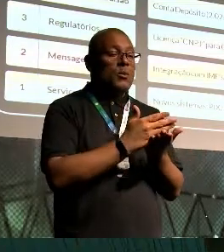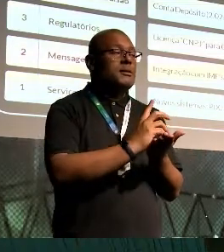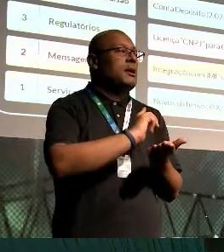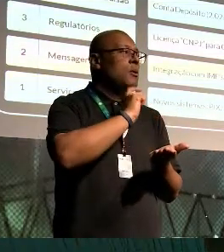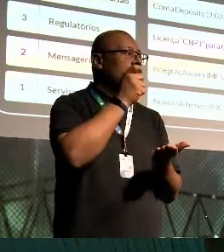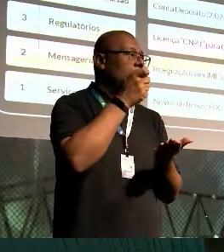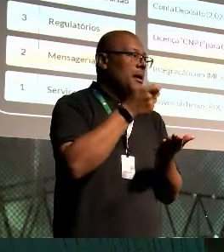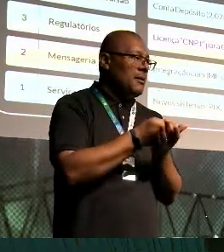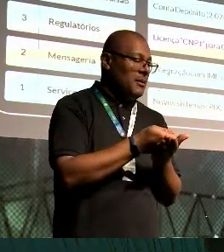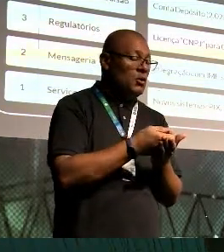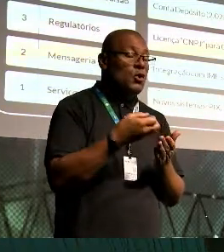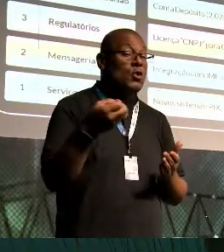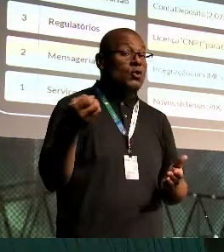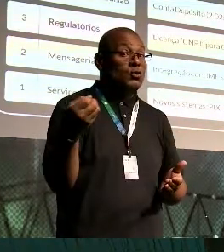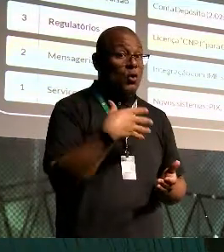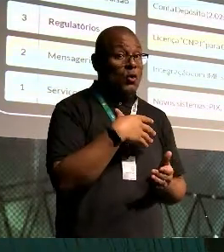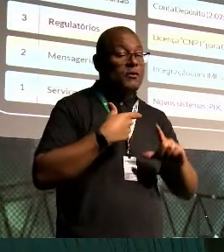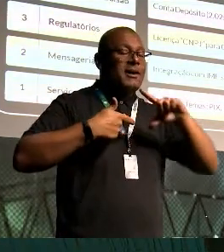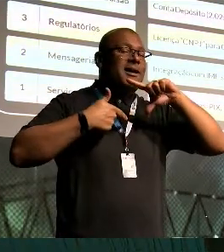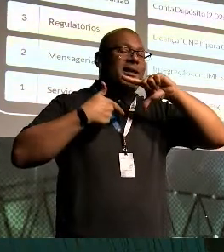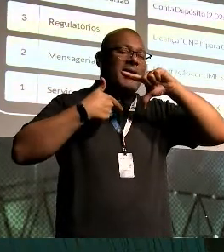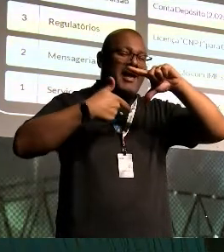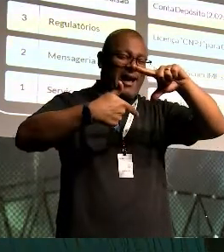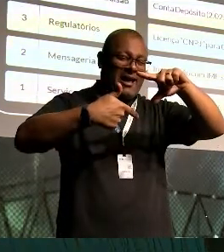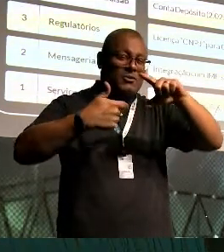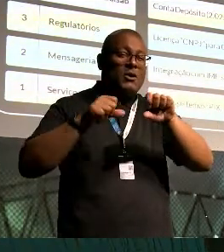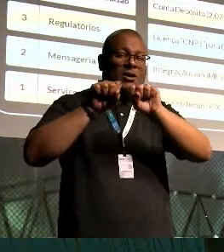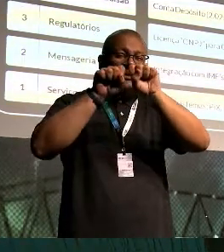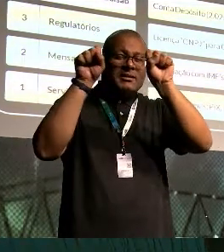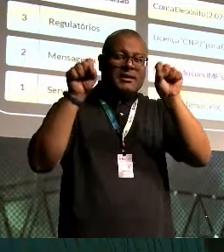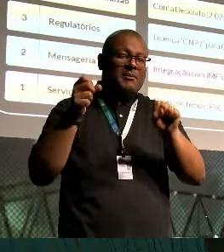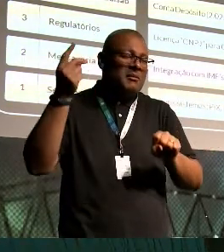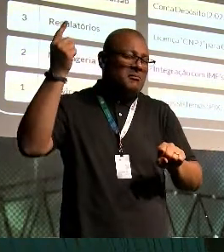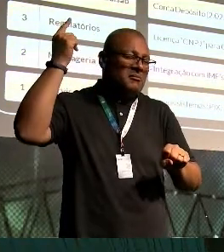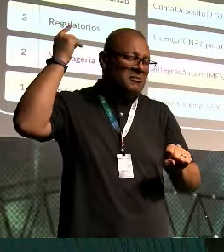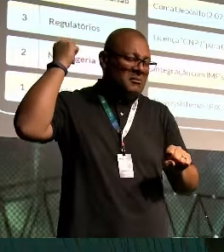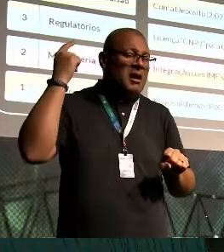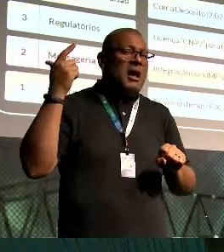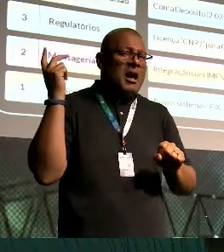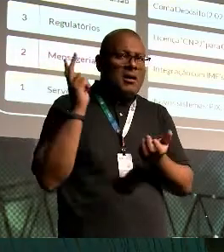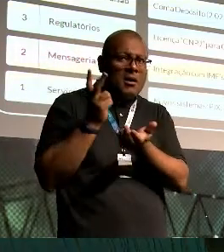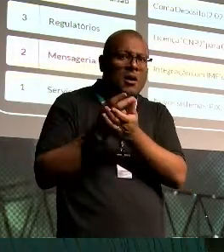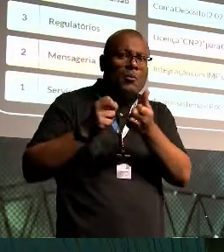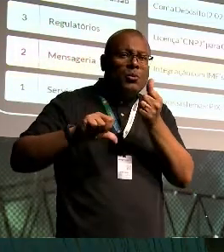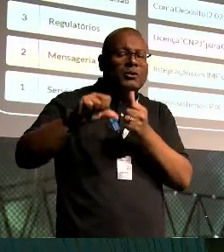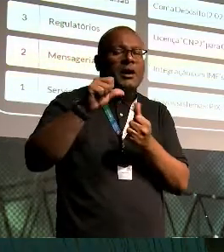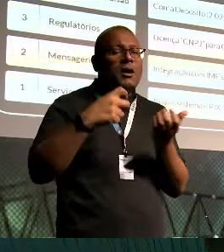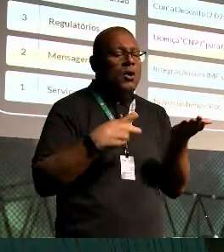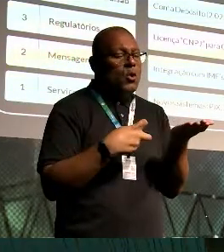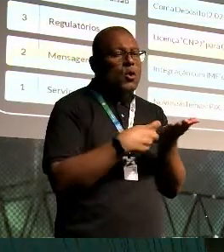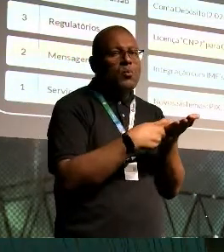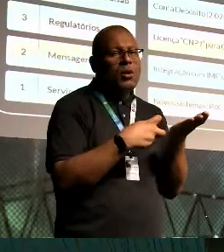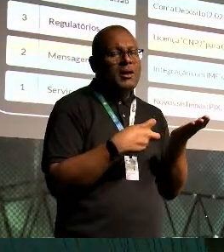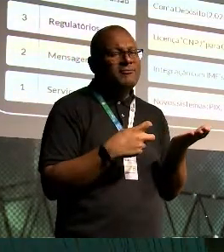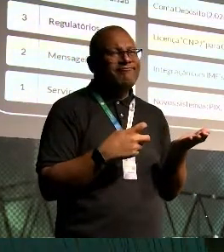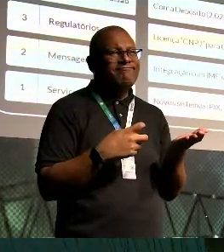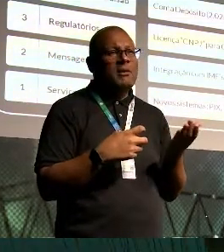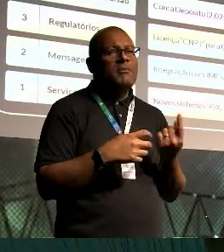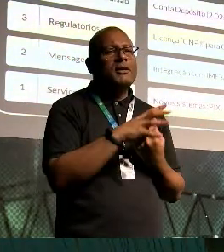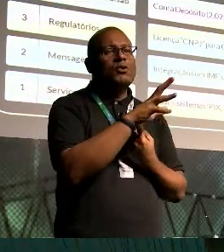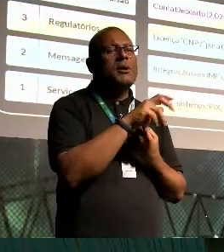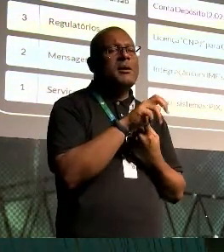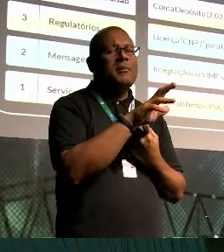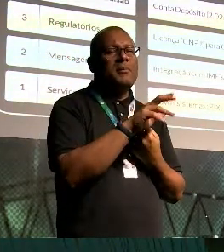pagamento, de modernização de legados, para que a gente consiga entregar boletos, não num KNAB, mas no API, que